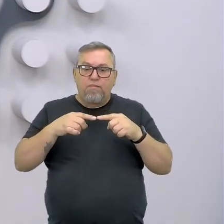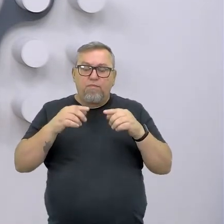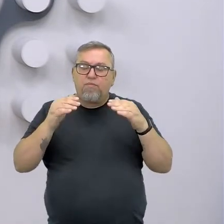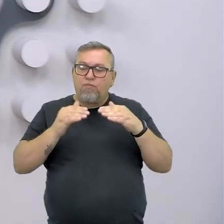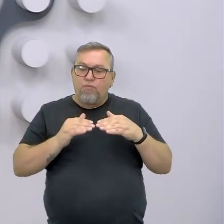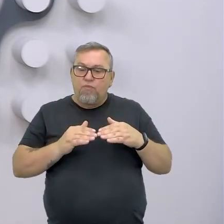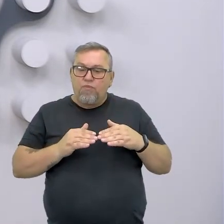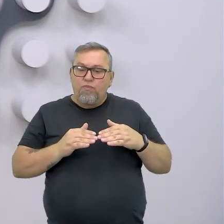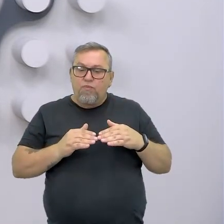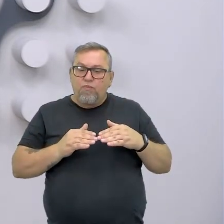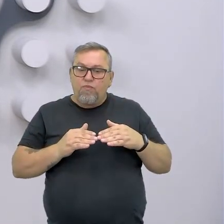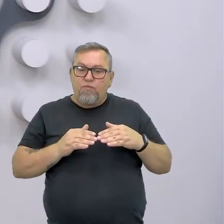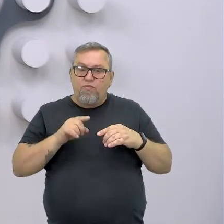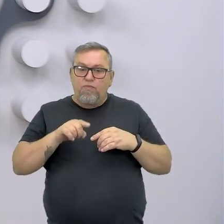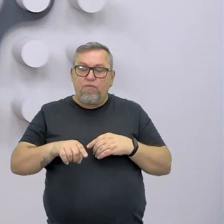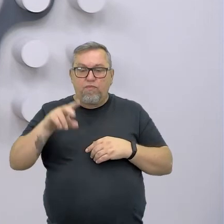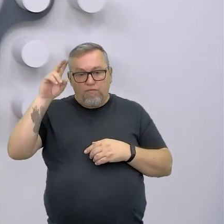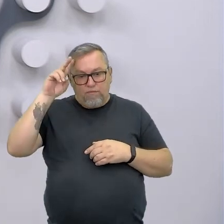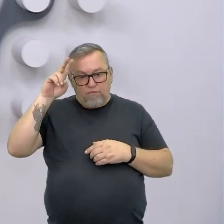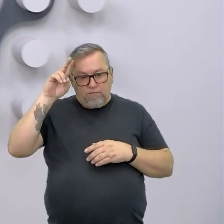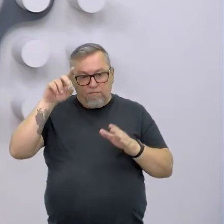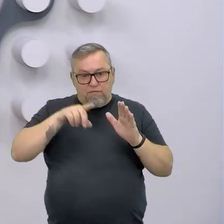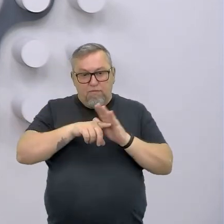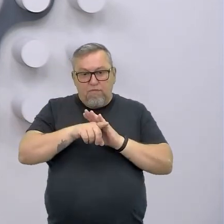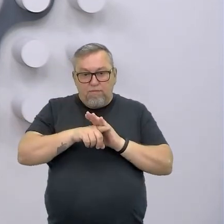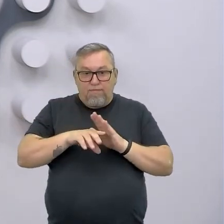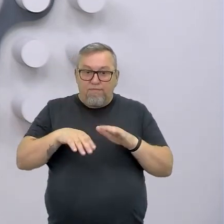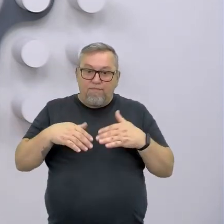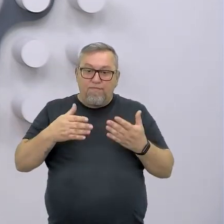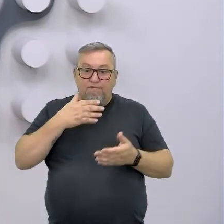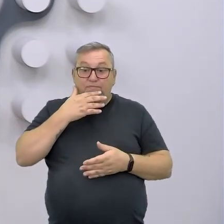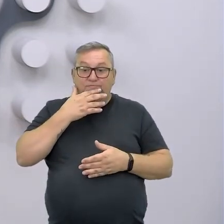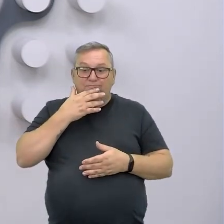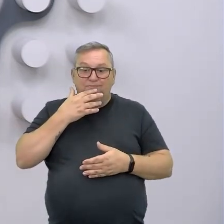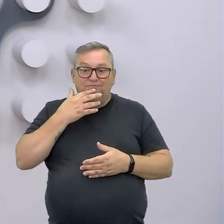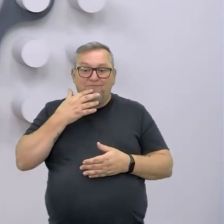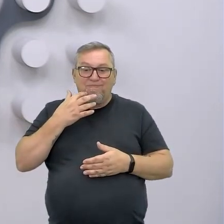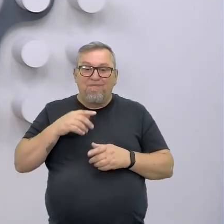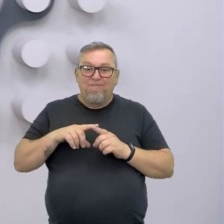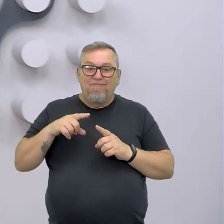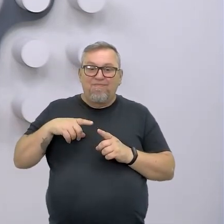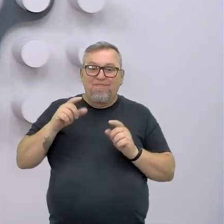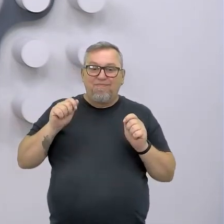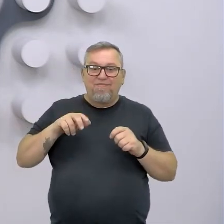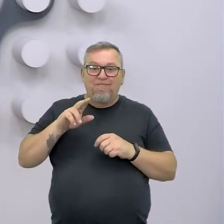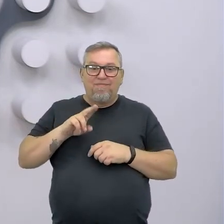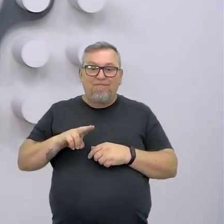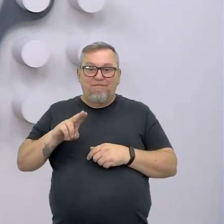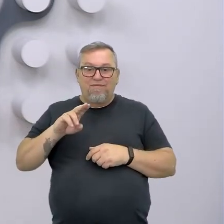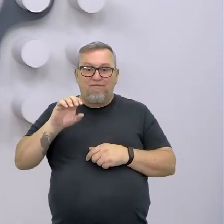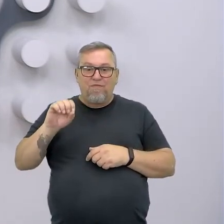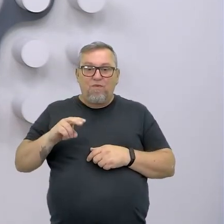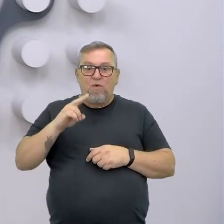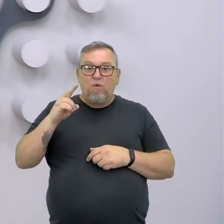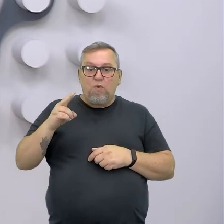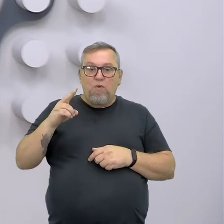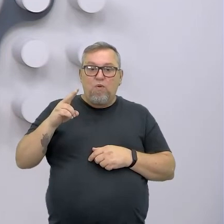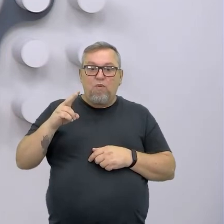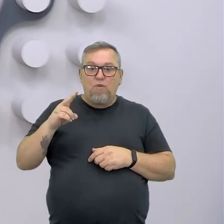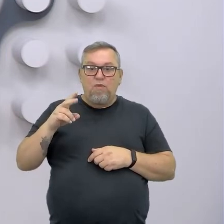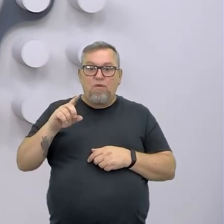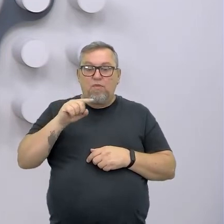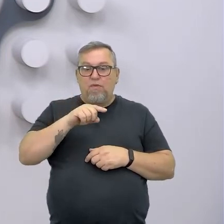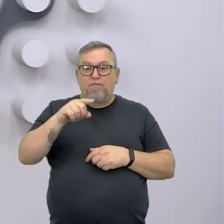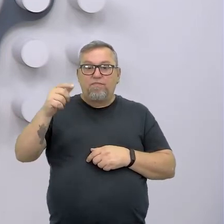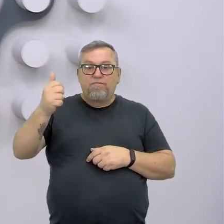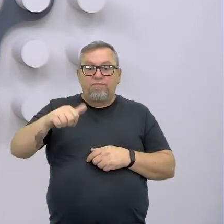para pesquisa histórica que, enfim, pode servir ou, enfim, para